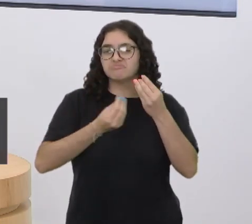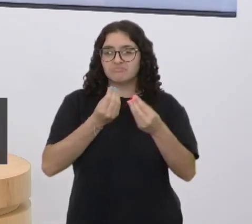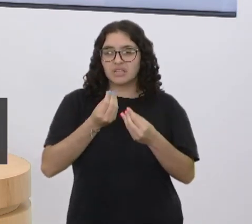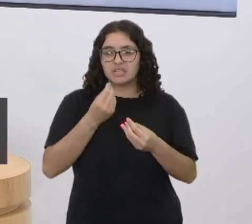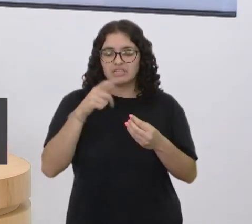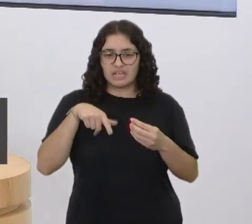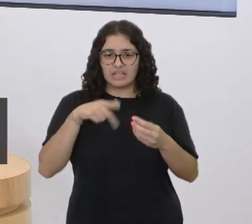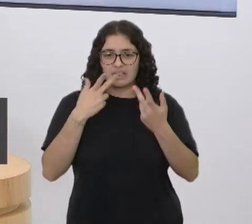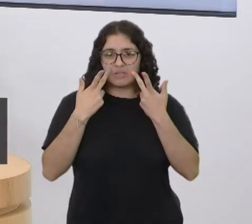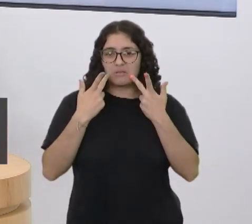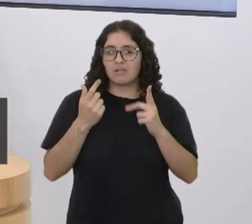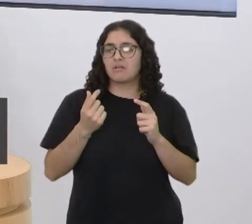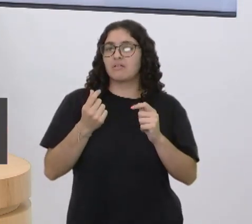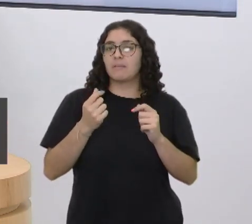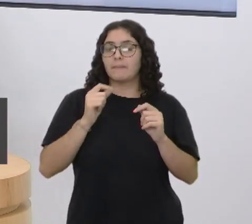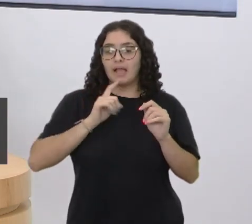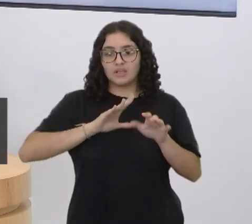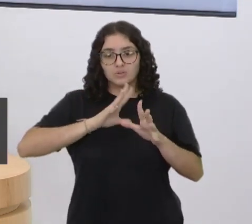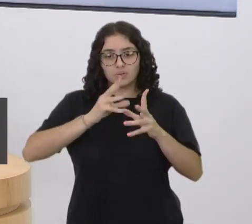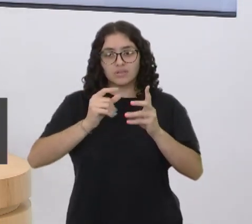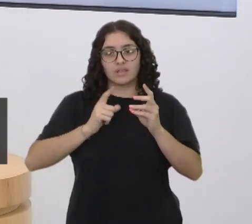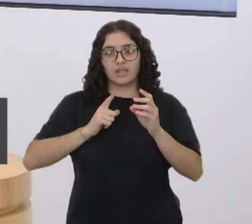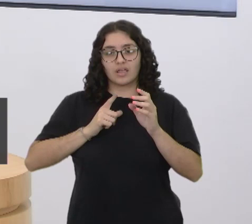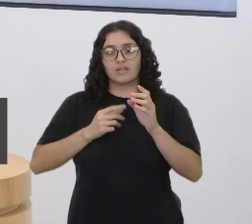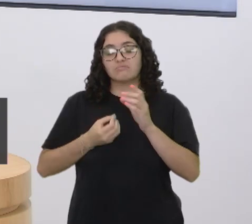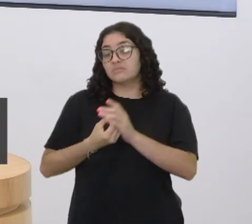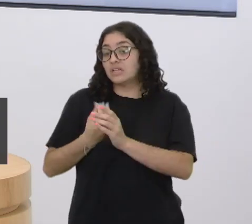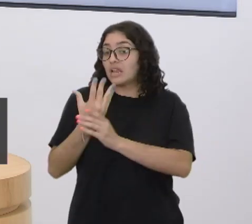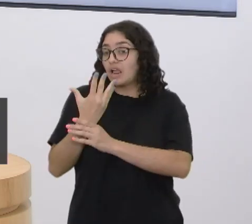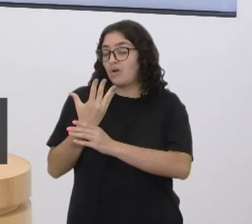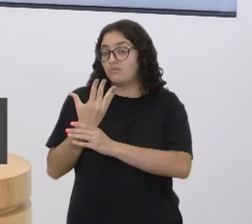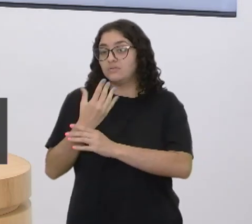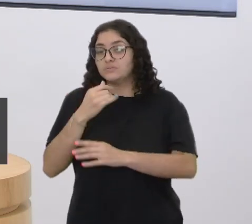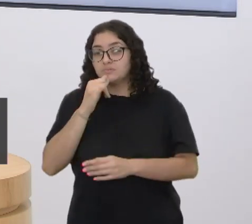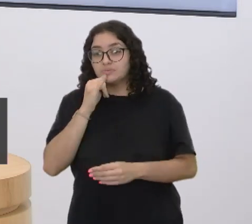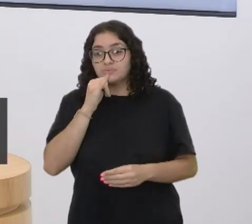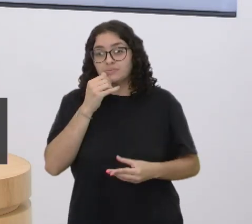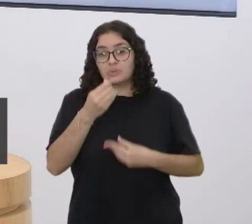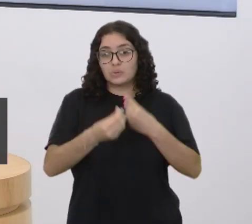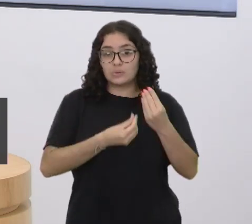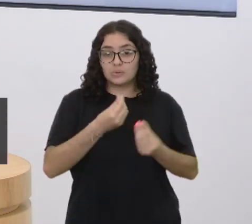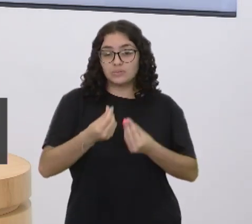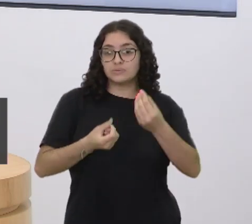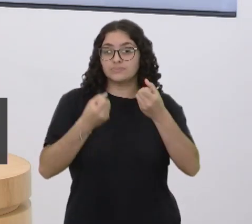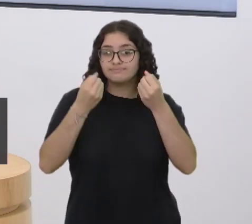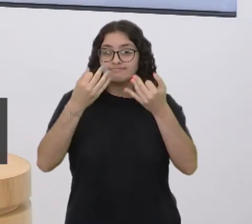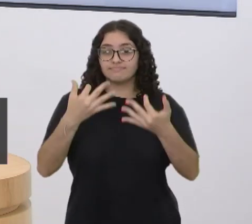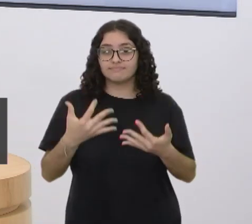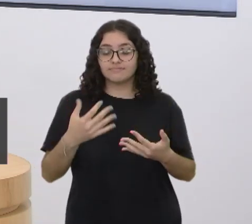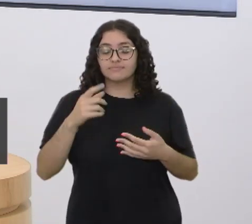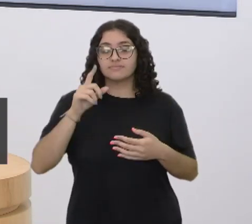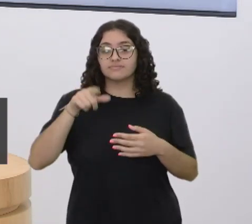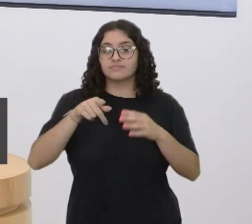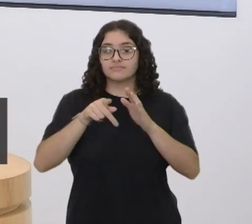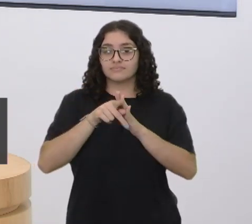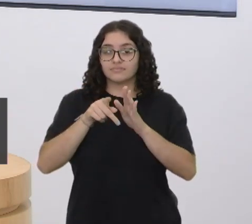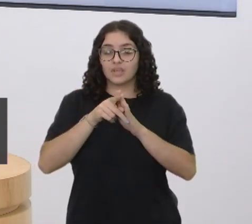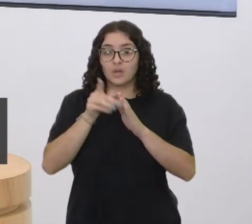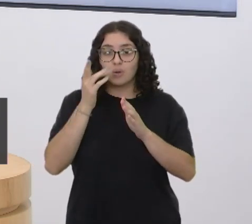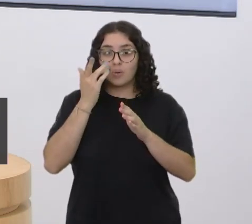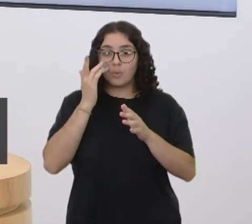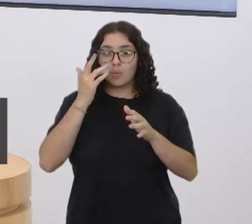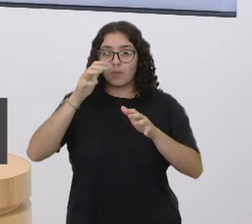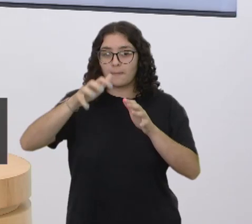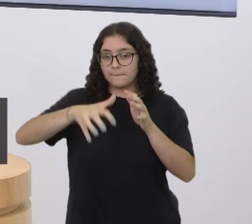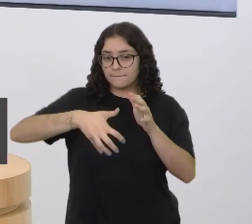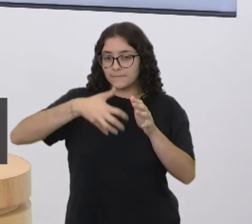natural neles. Mas todos eles têm uma origem. Por exemplo, como a gente fala bastante sobre o garimpo, né, de prata.